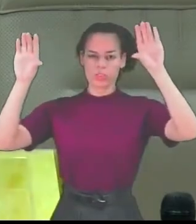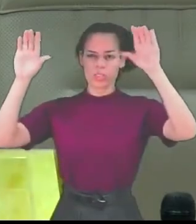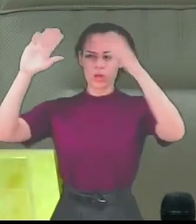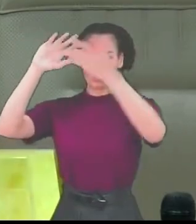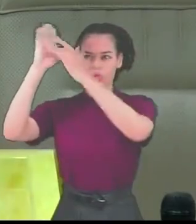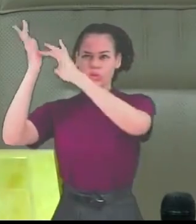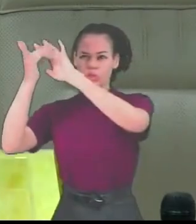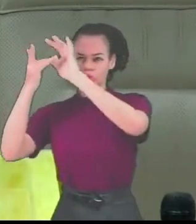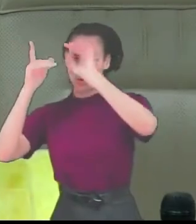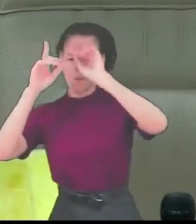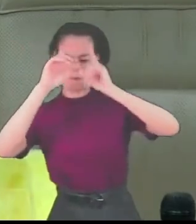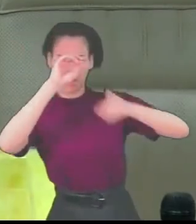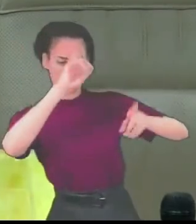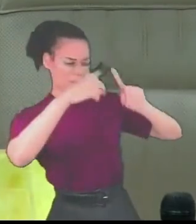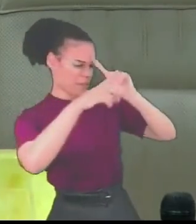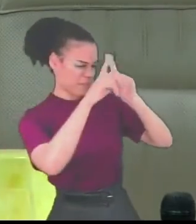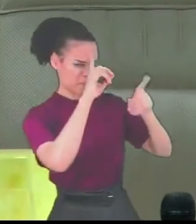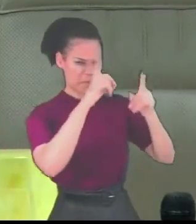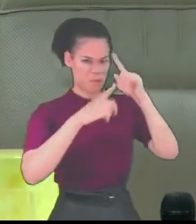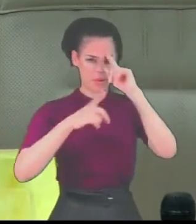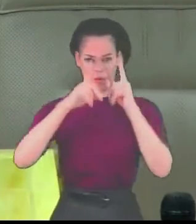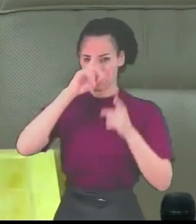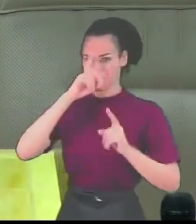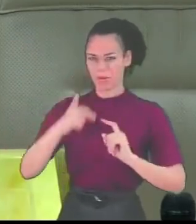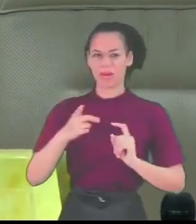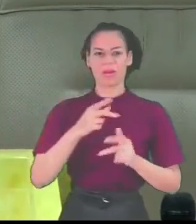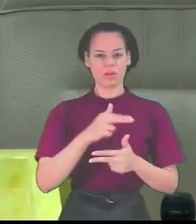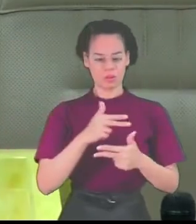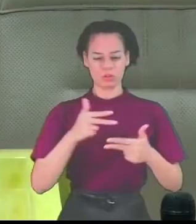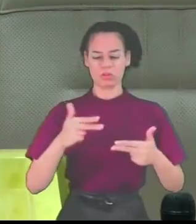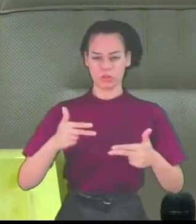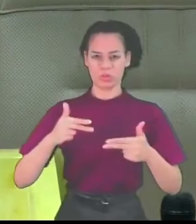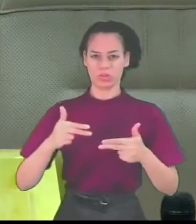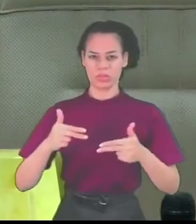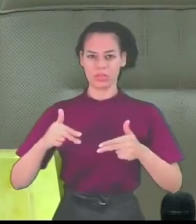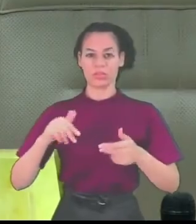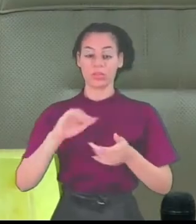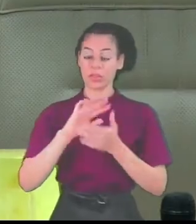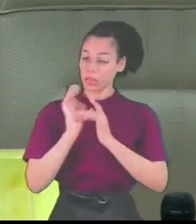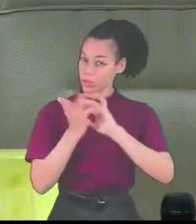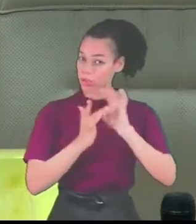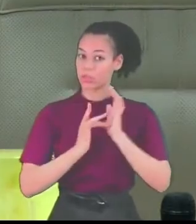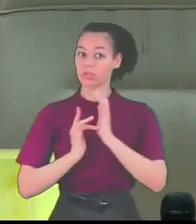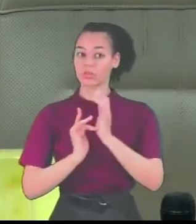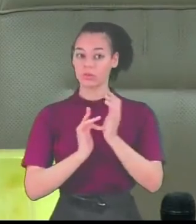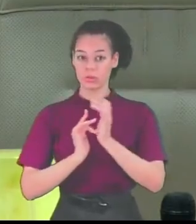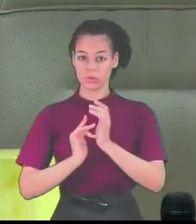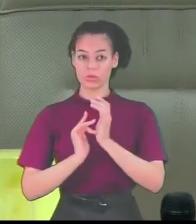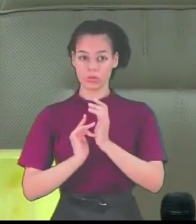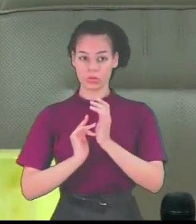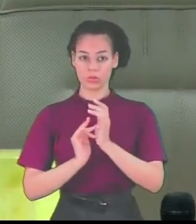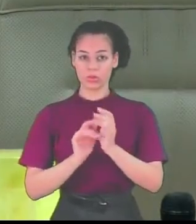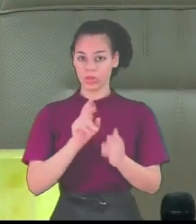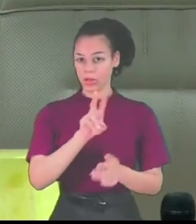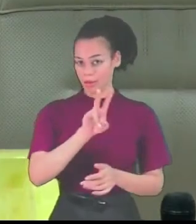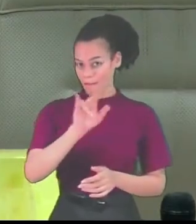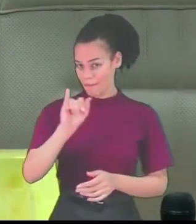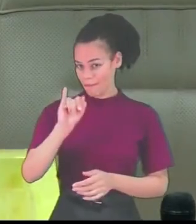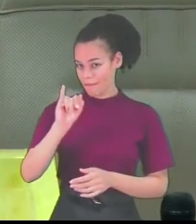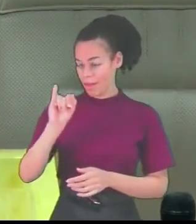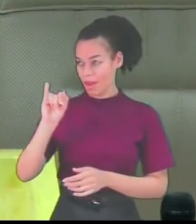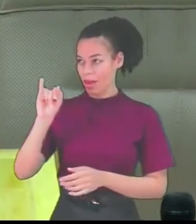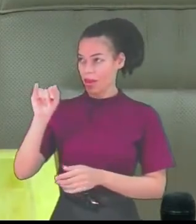pena as coisas e ele vai ter